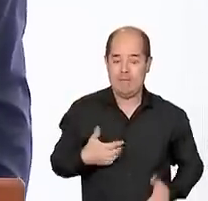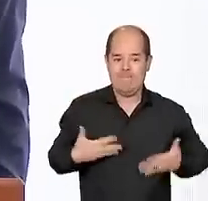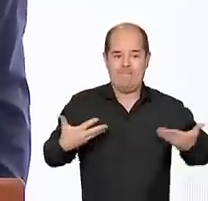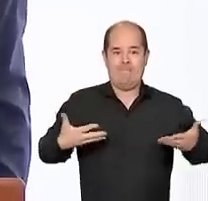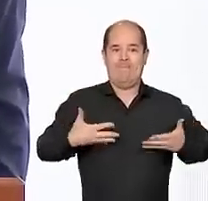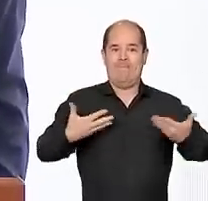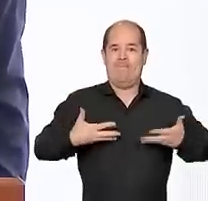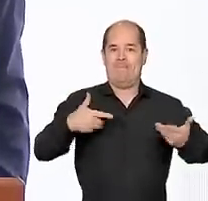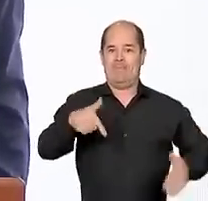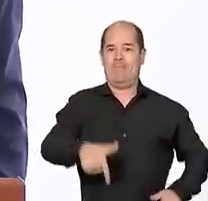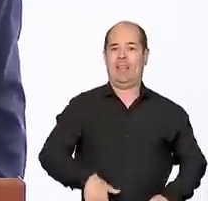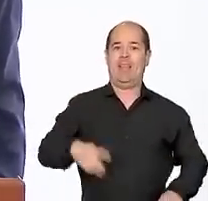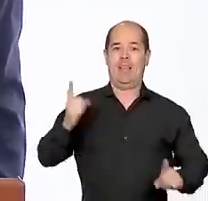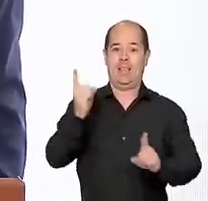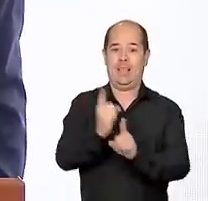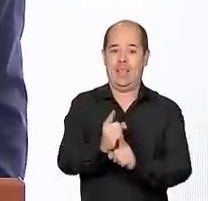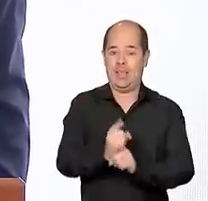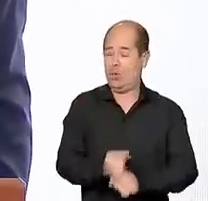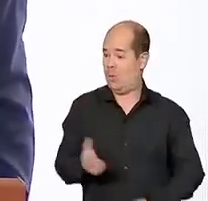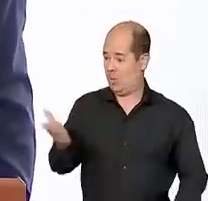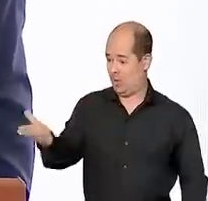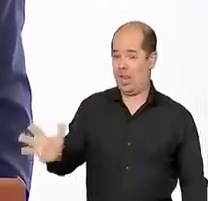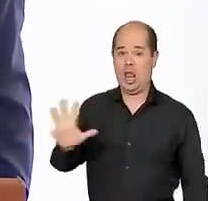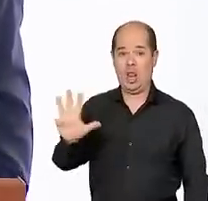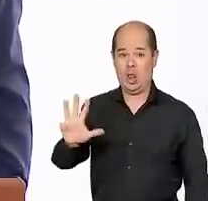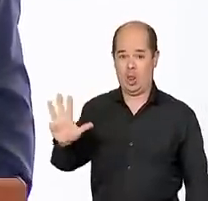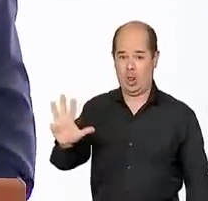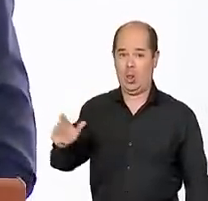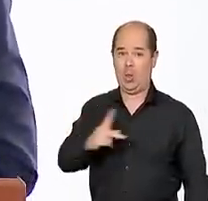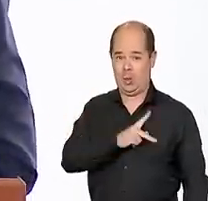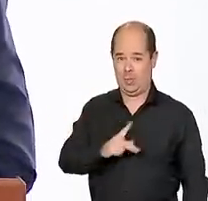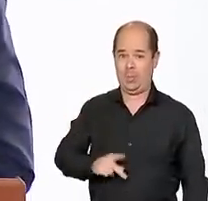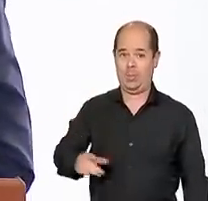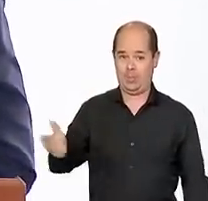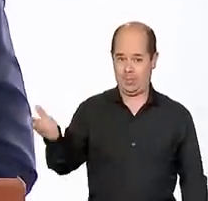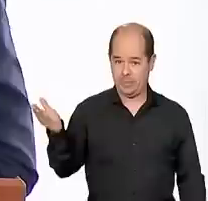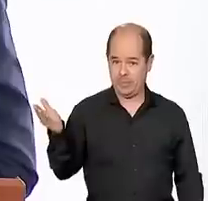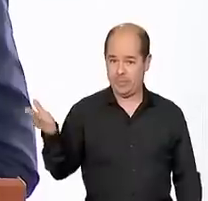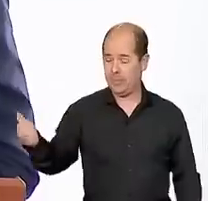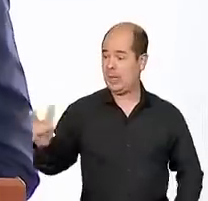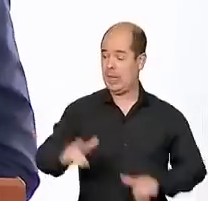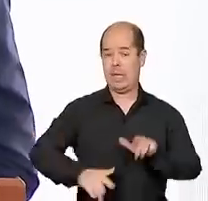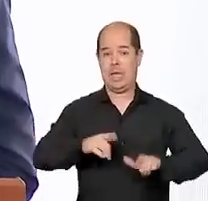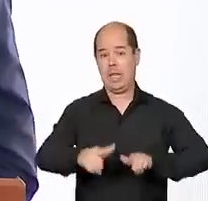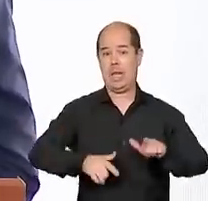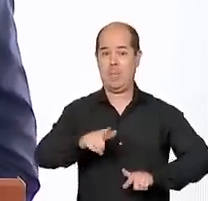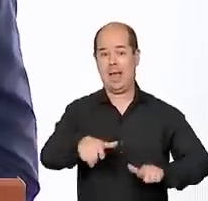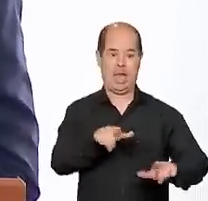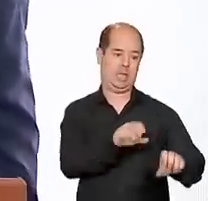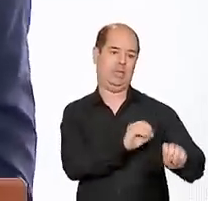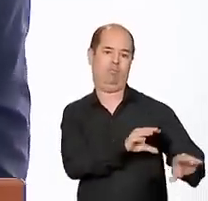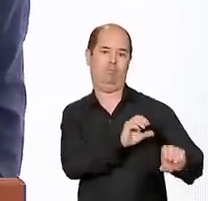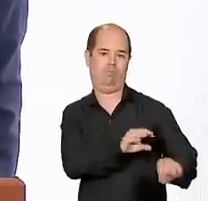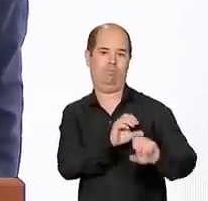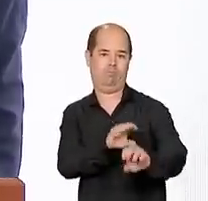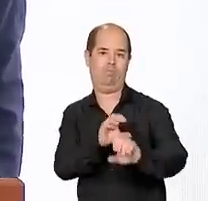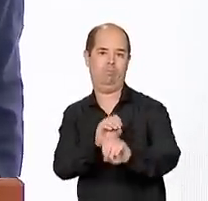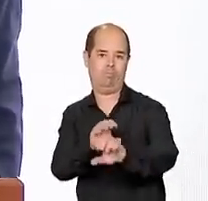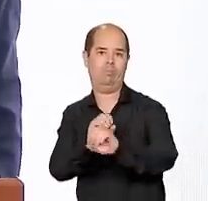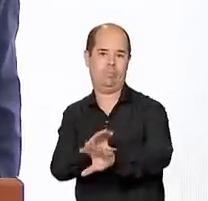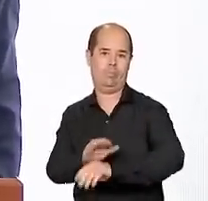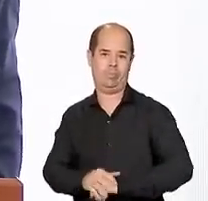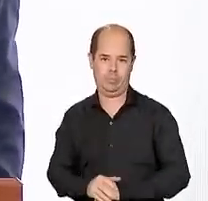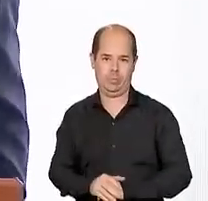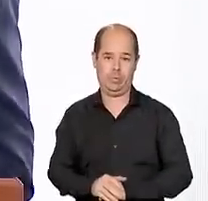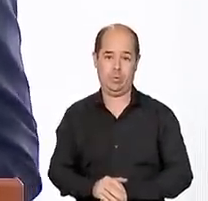nesse encontro. O presidente Lula trabalha pela educação de longa data. Foi